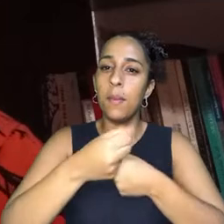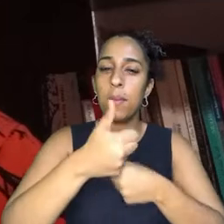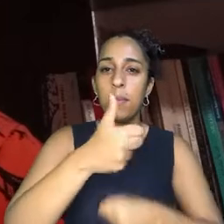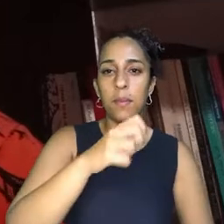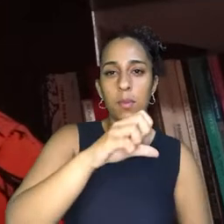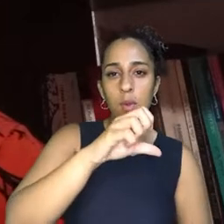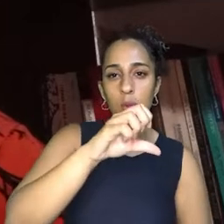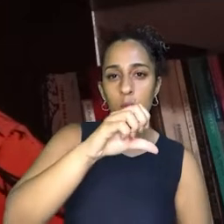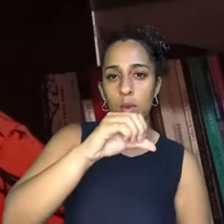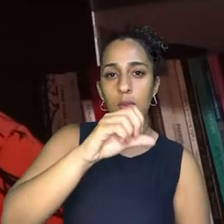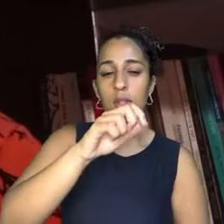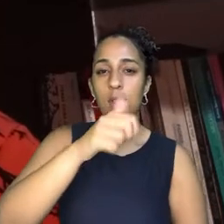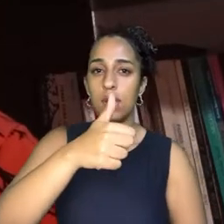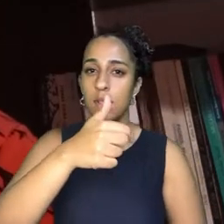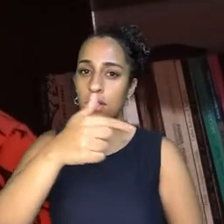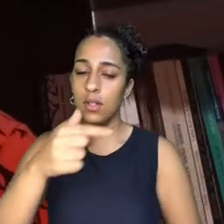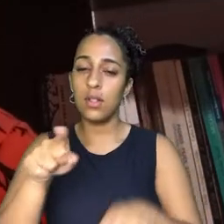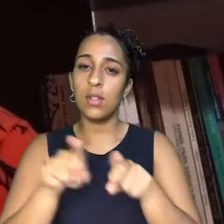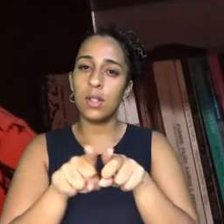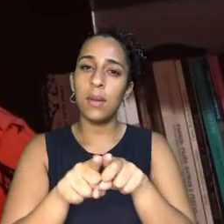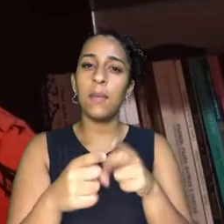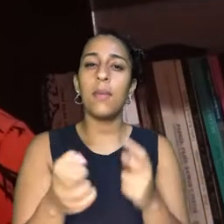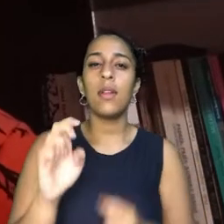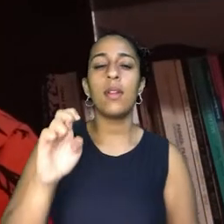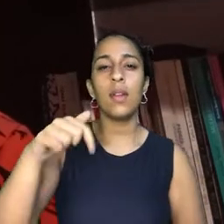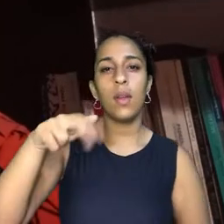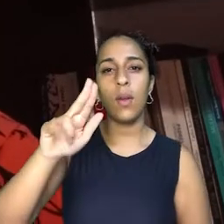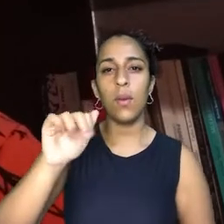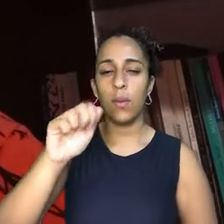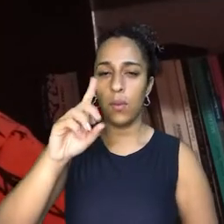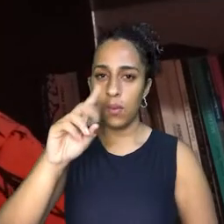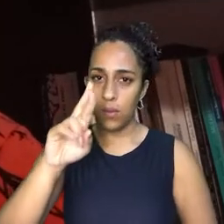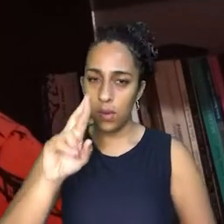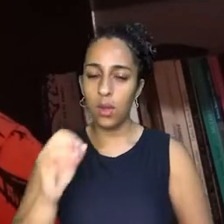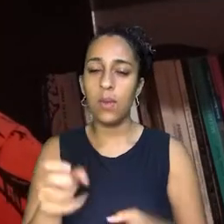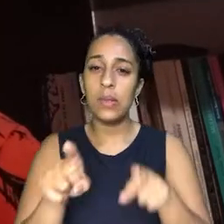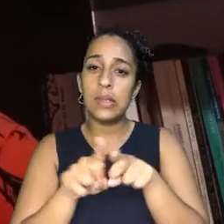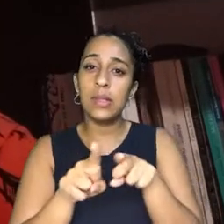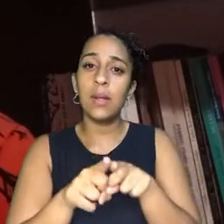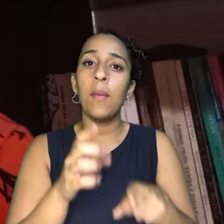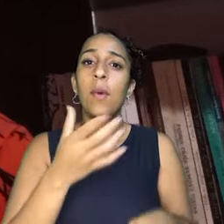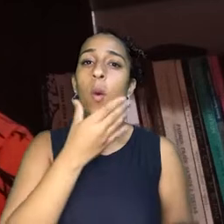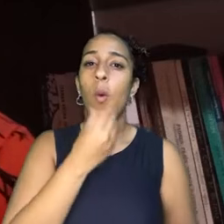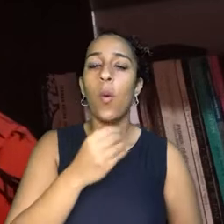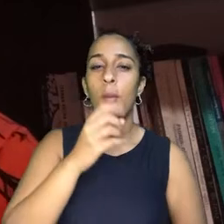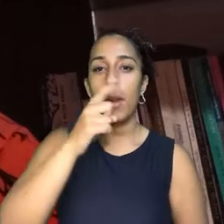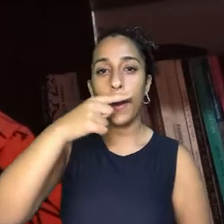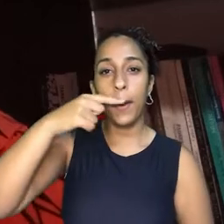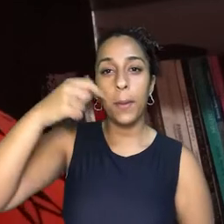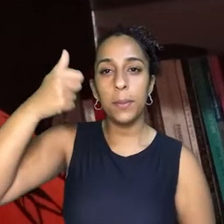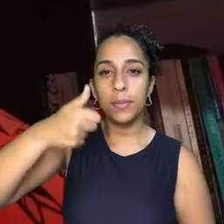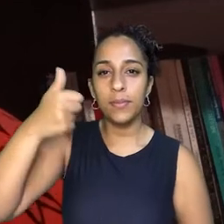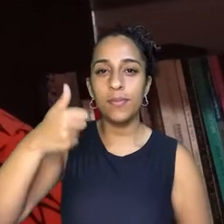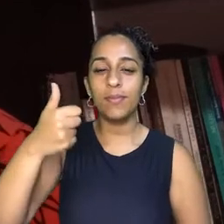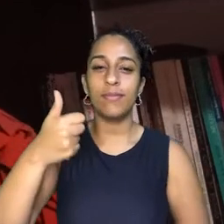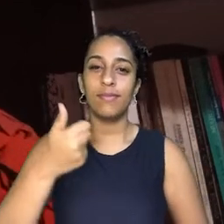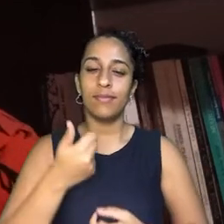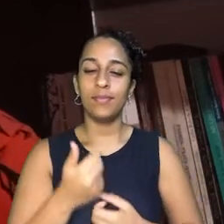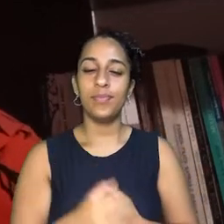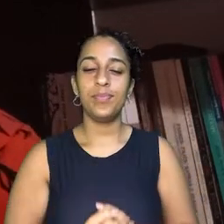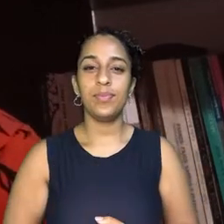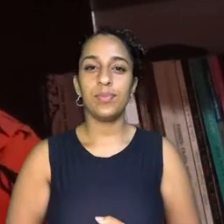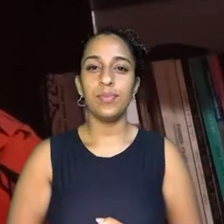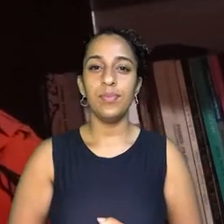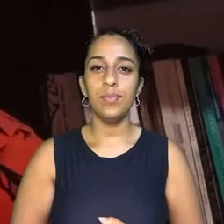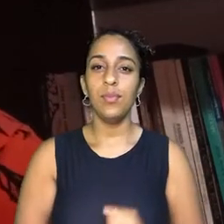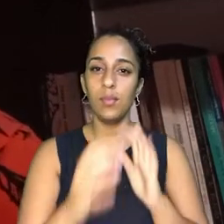Confederação do Equador de 1824 indo até a renúncia de Dom Pedro no Rio de Janeiro o texto